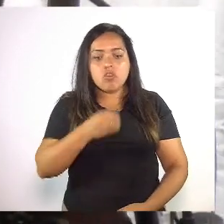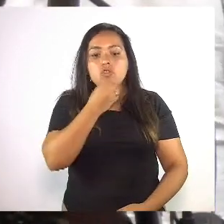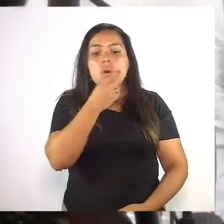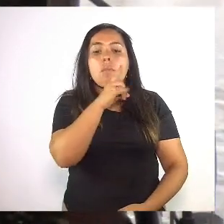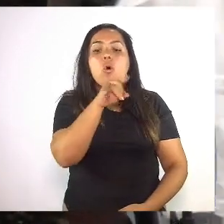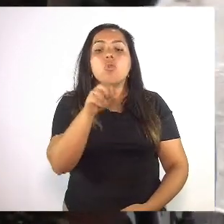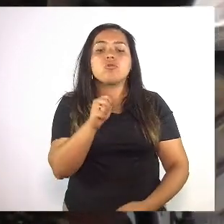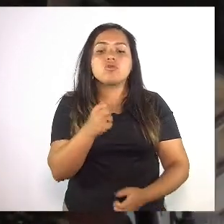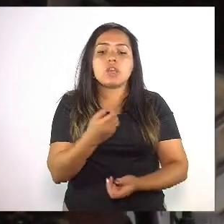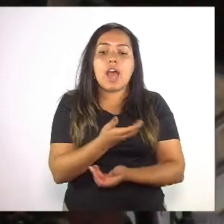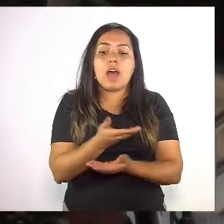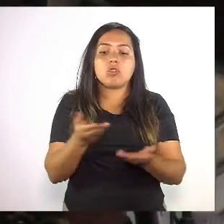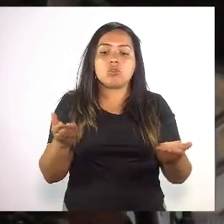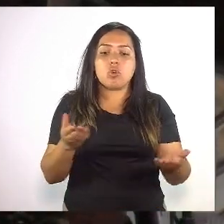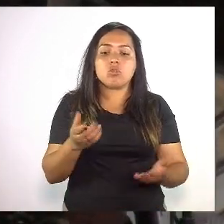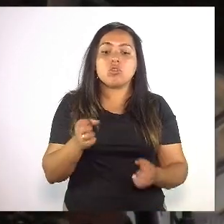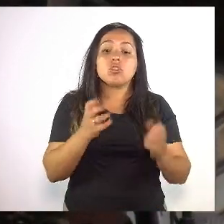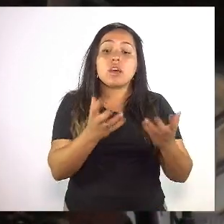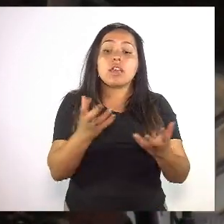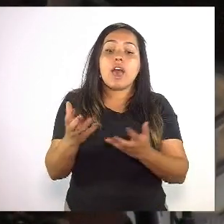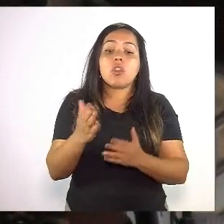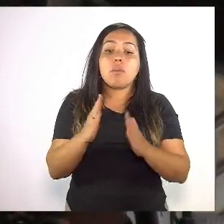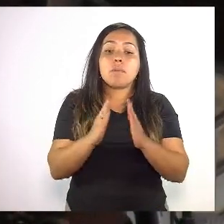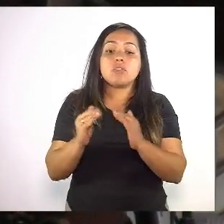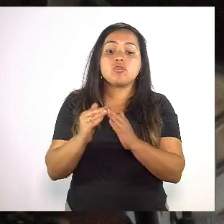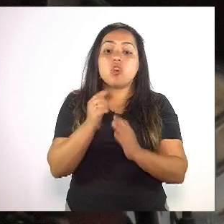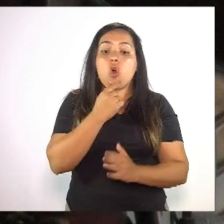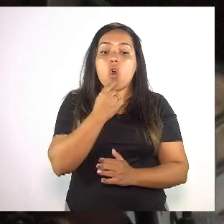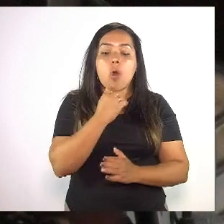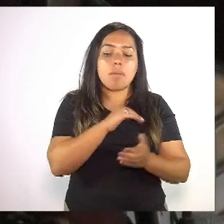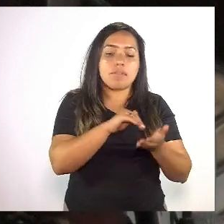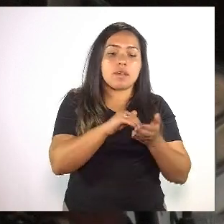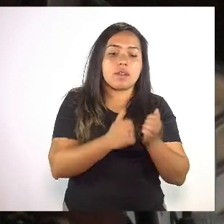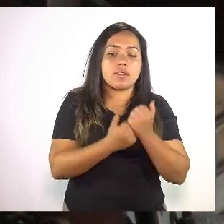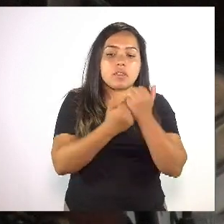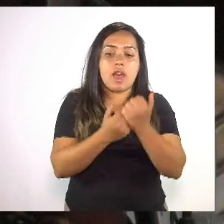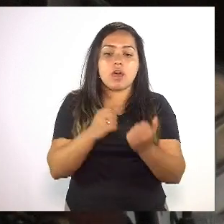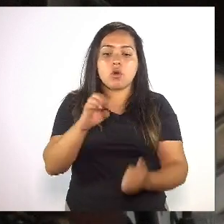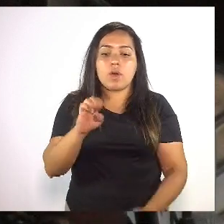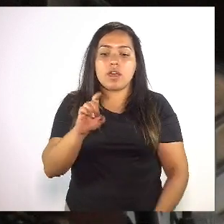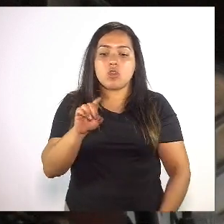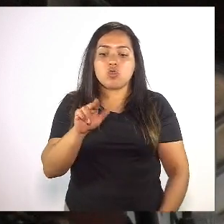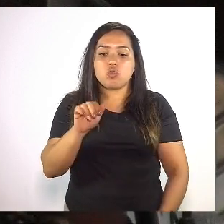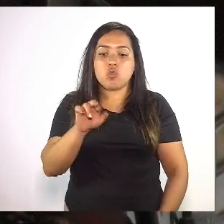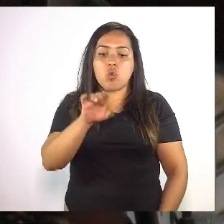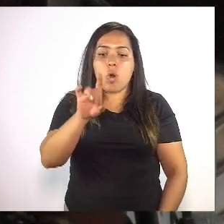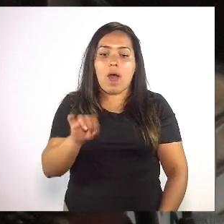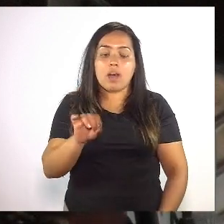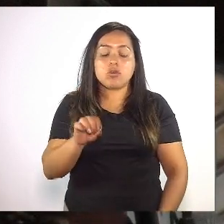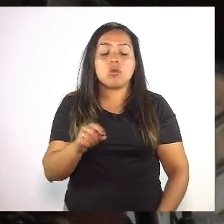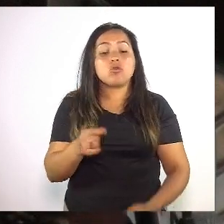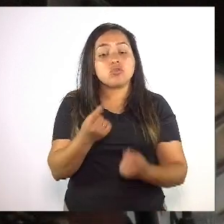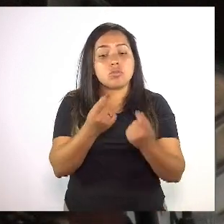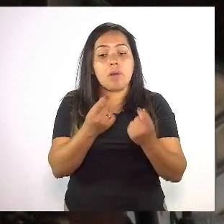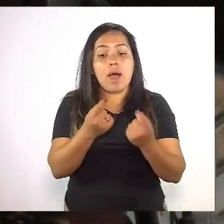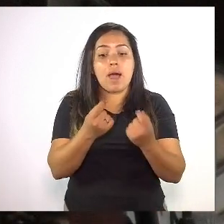Obrigado, Bruno. Quero pedir ao subsecretário Leonardo Lobo para disponibilizar a apresentação para a secretaria da comissão.